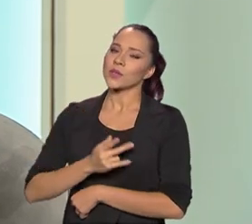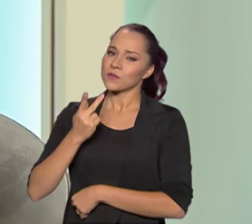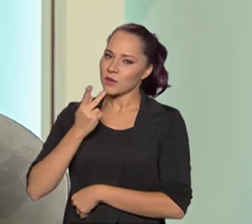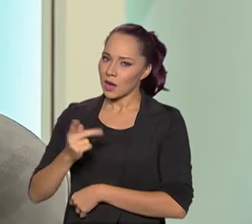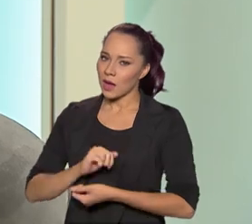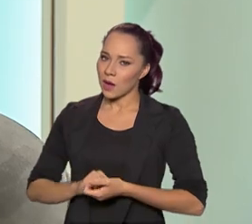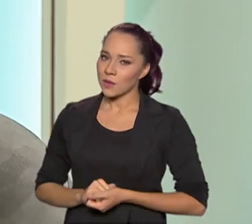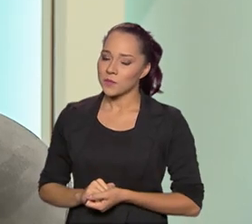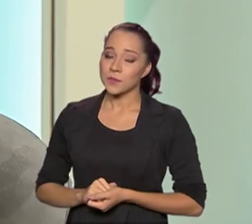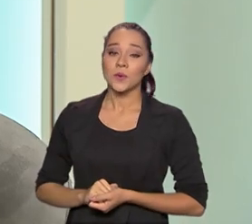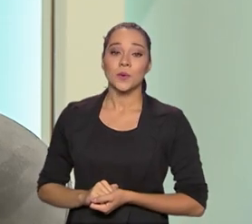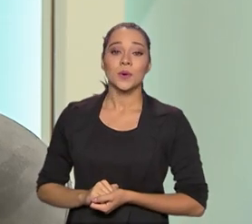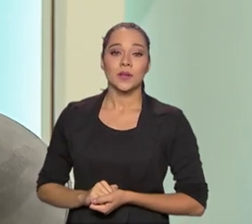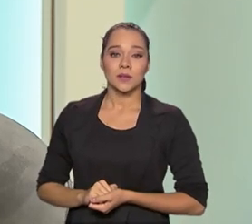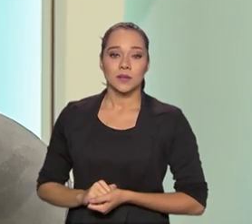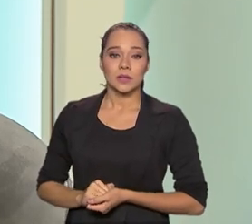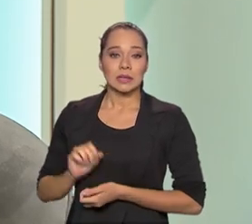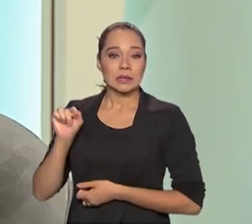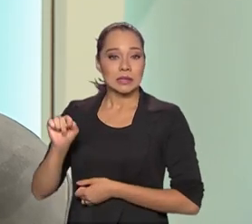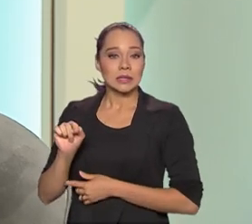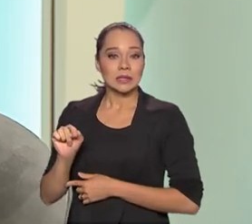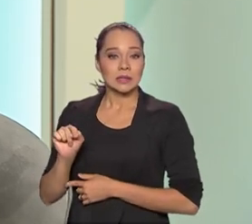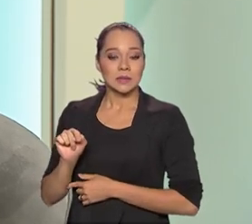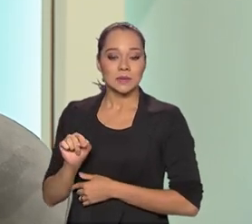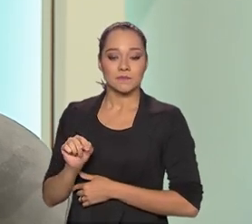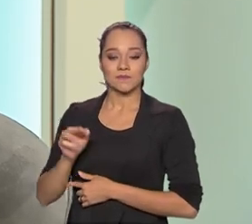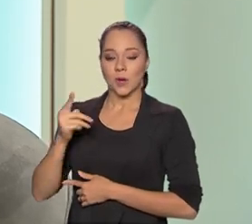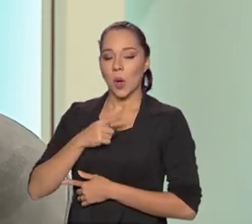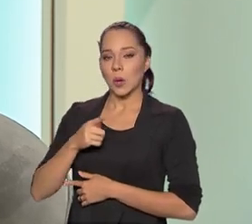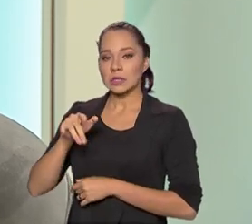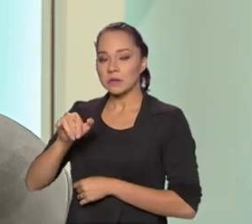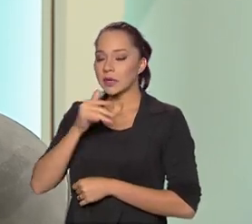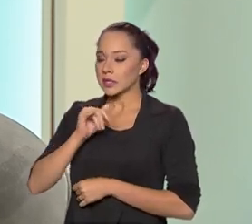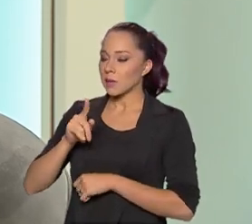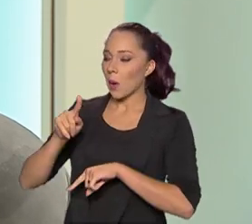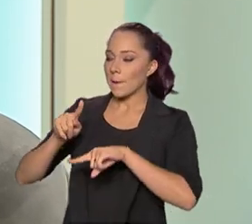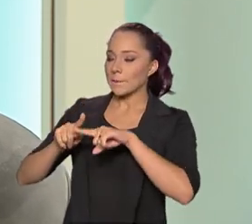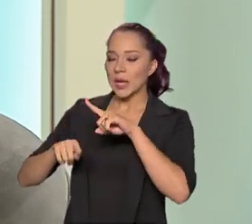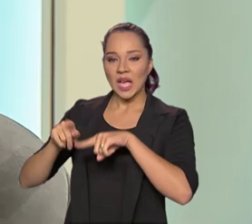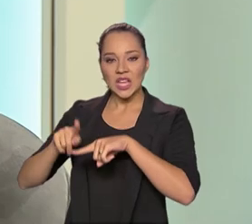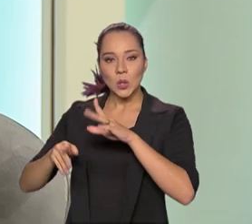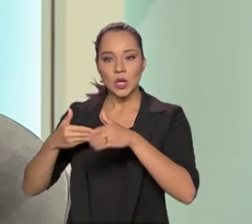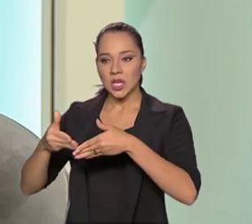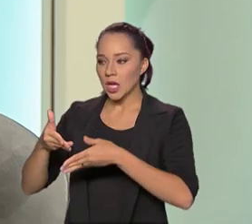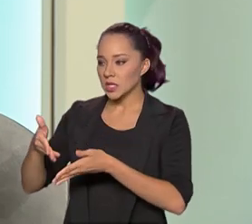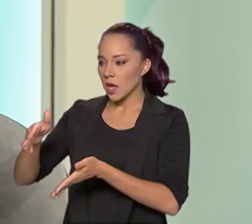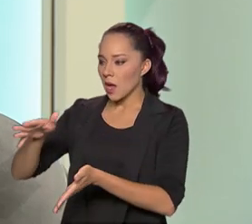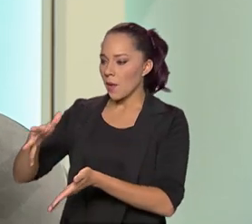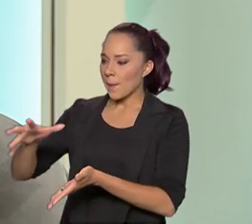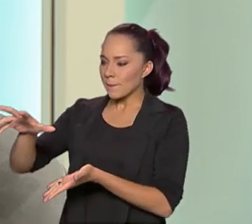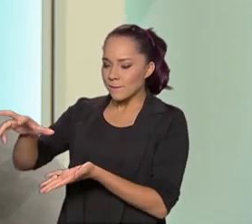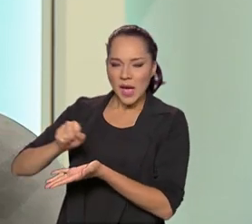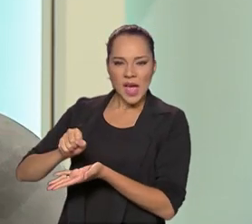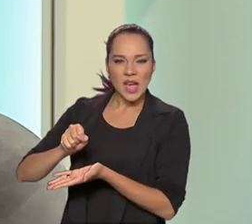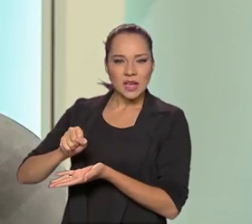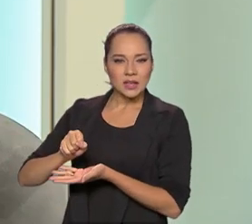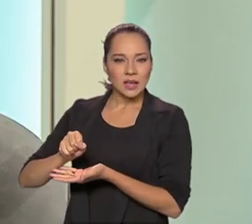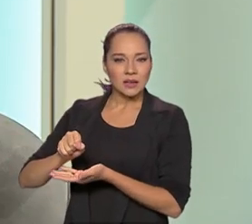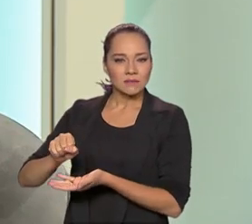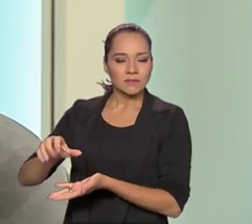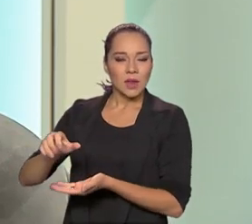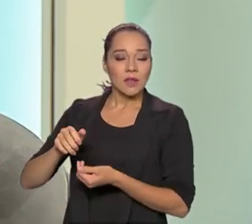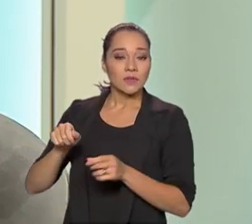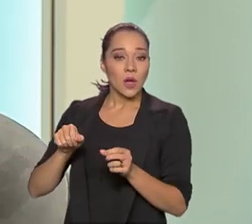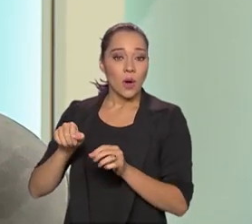destacar que, em face de apreensões de mercadorias feitas, a Receita